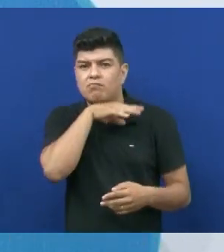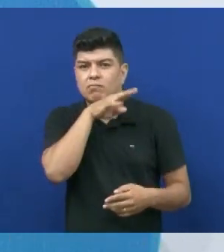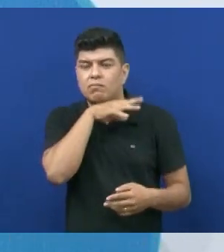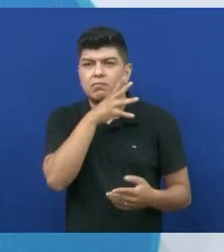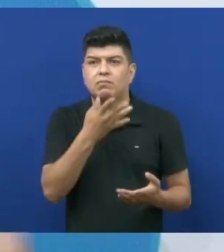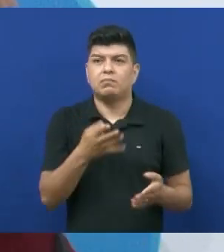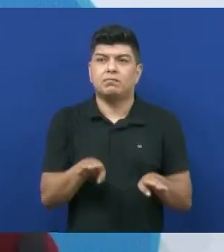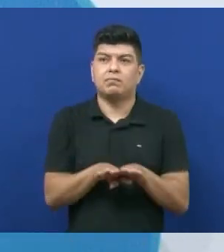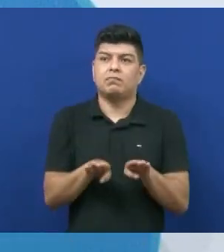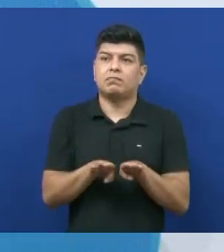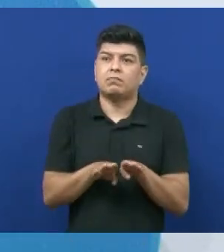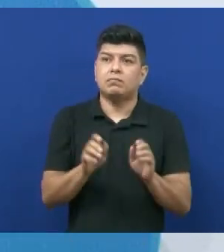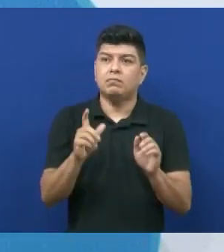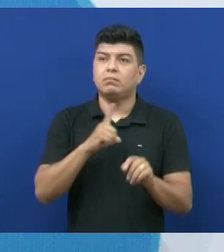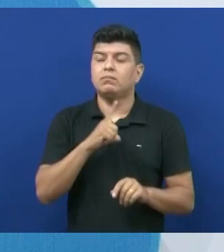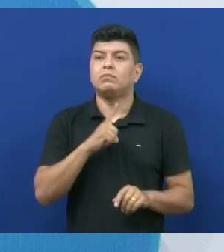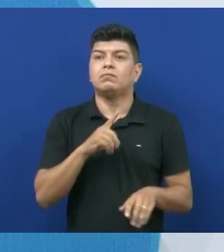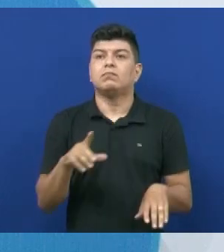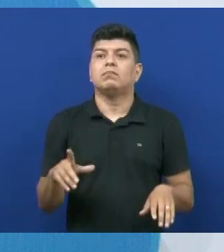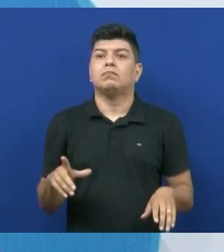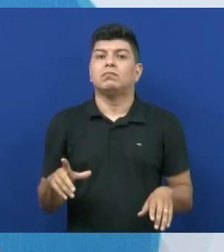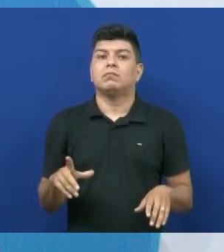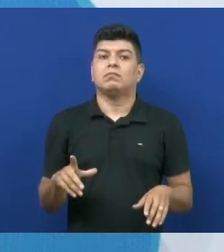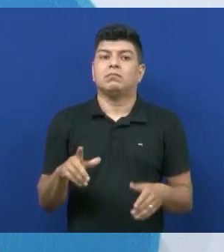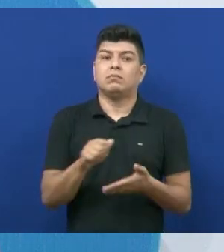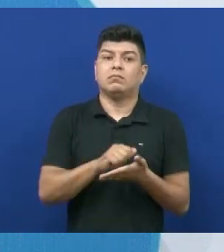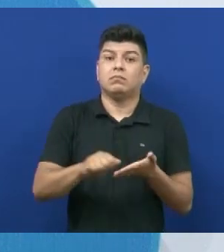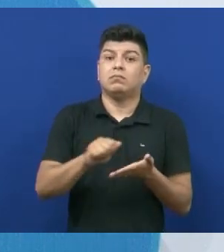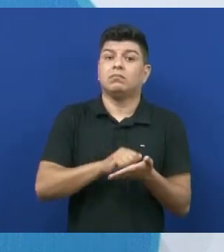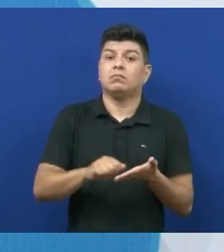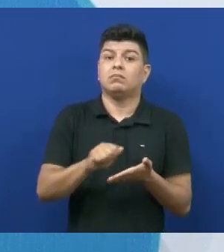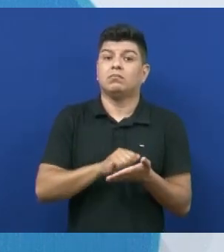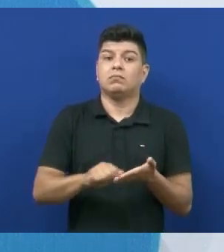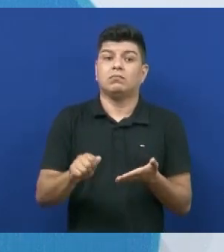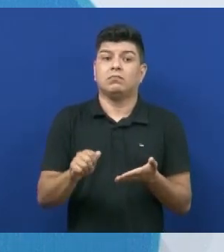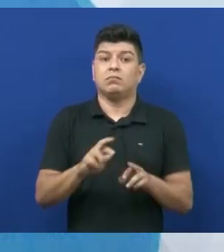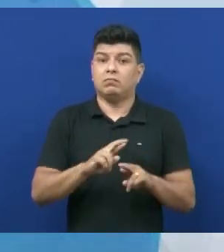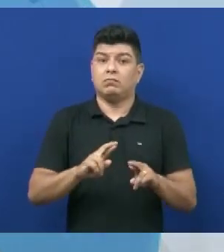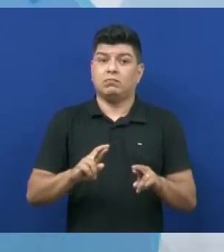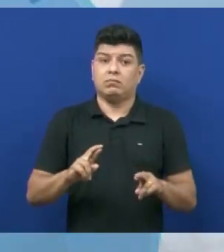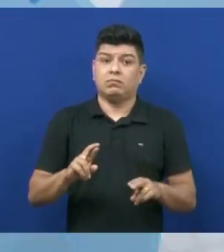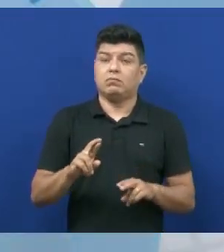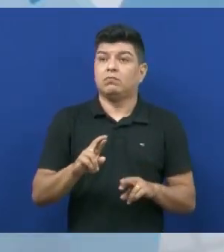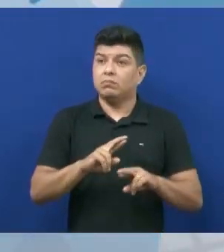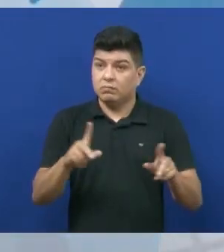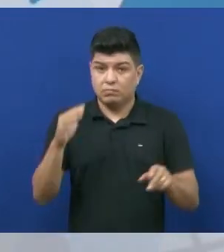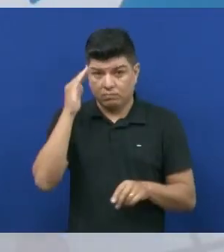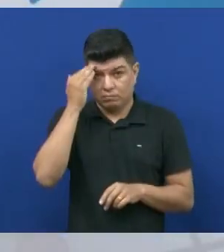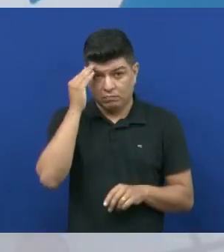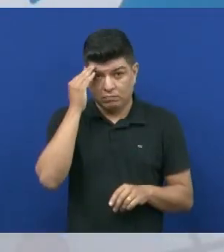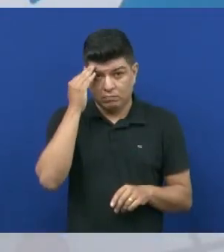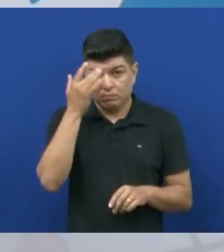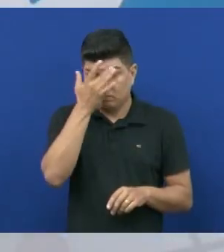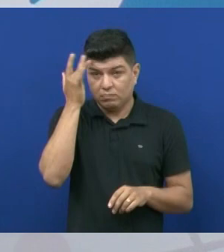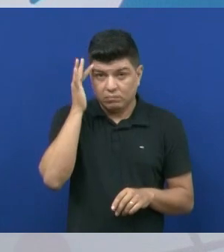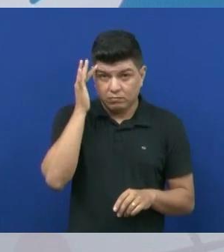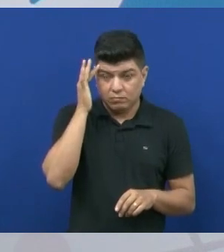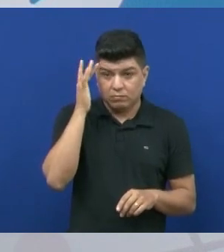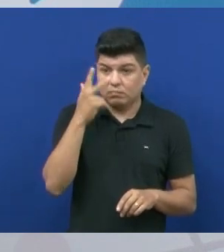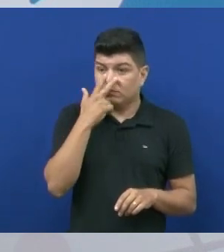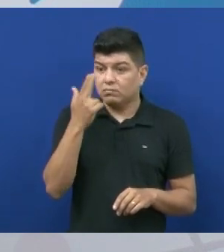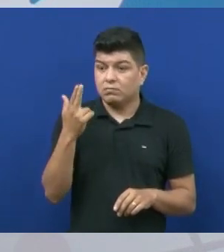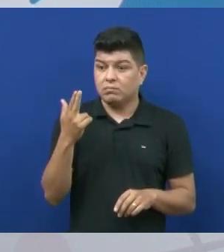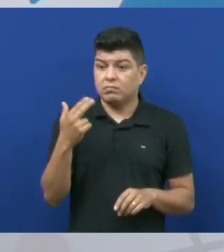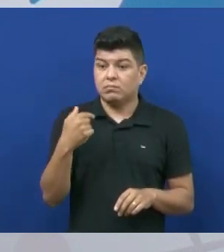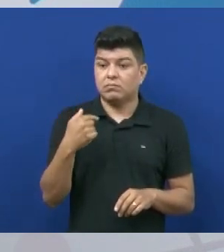animais, né? E nós temos também a descrição subjetiva. Entenda-se por subjetivo, sujeito, que está